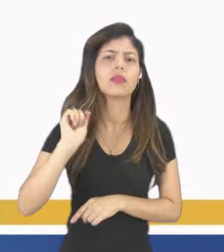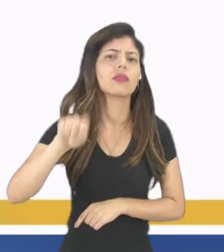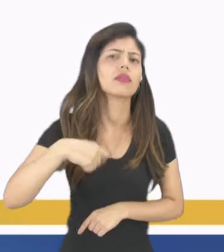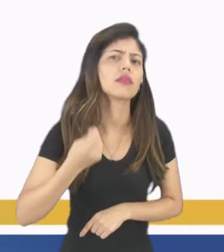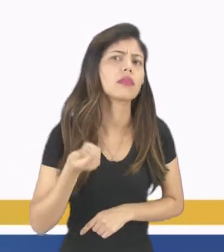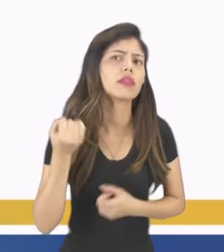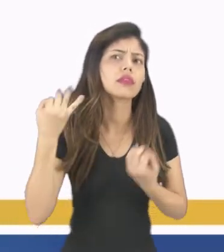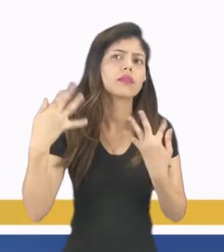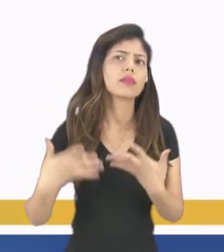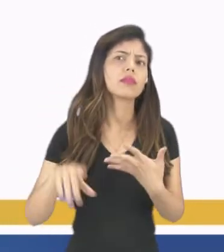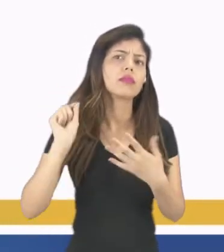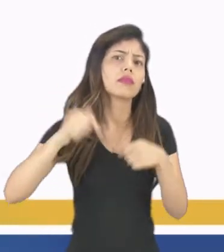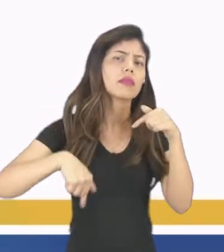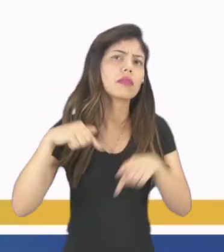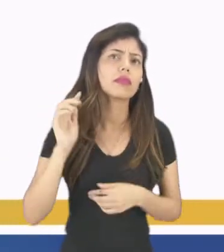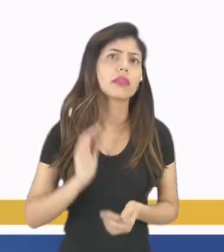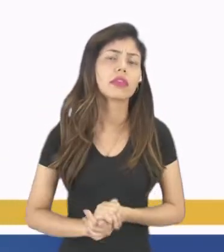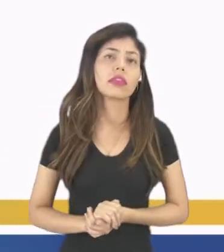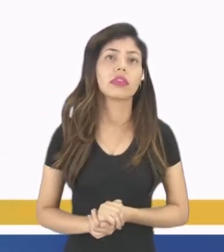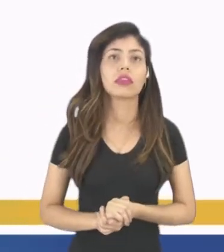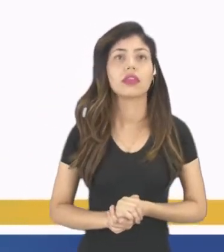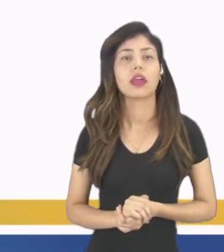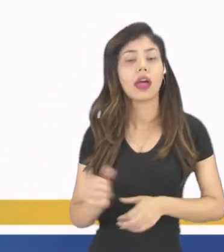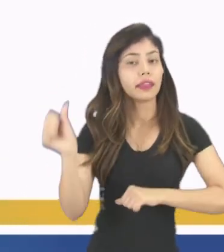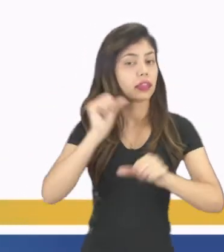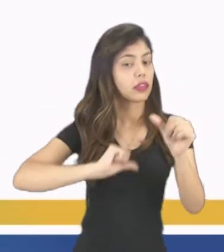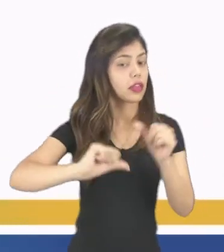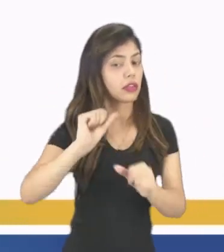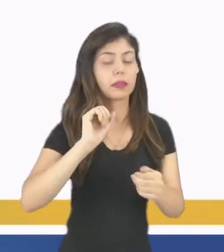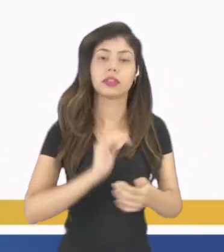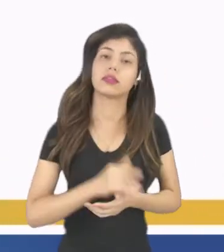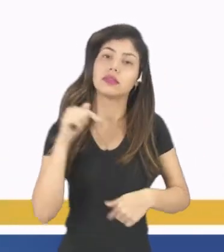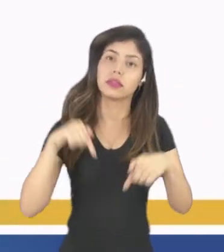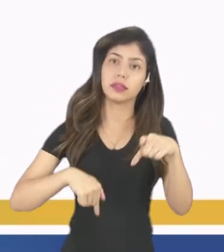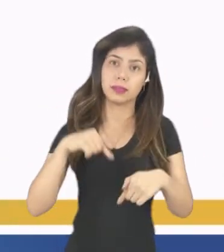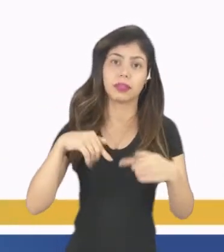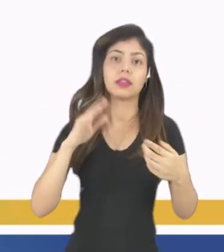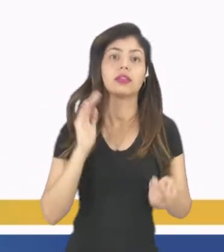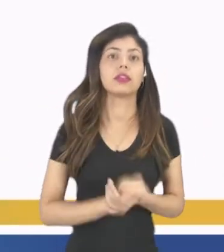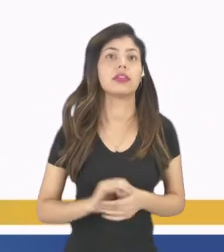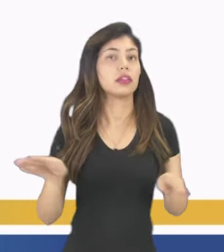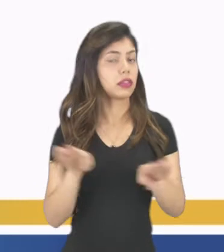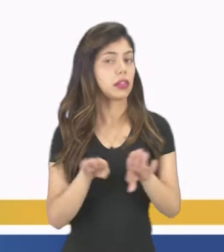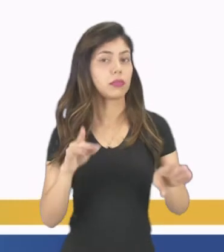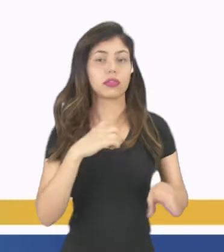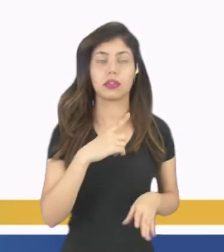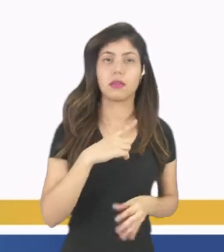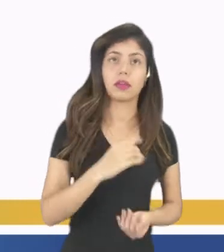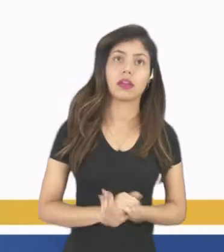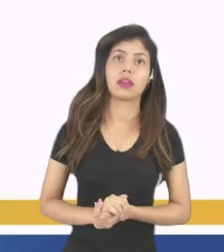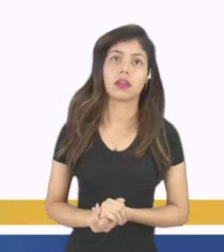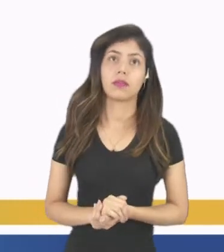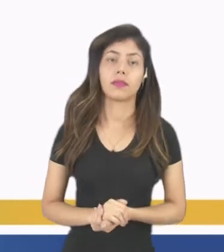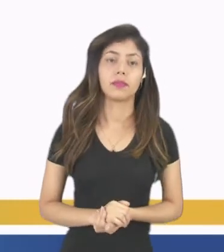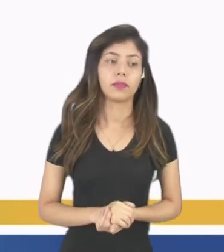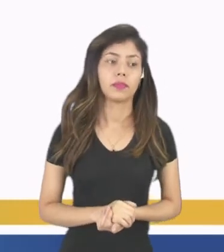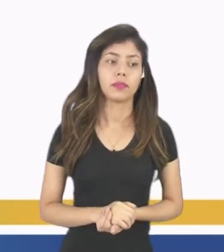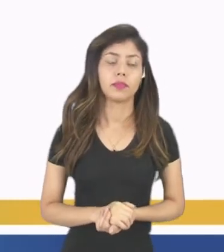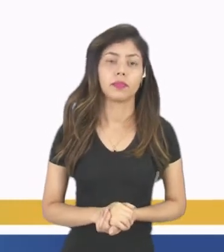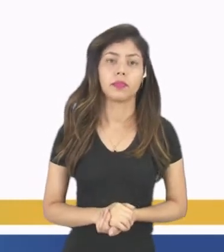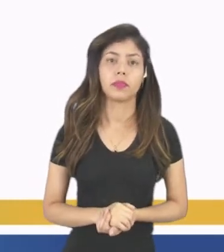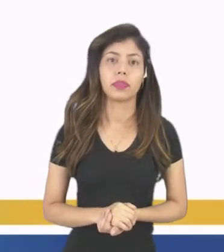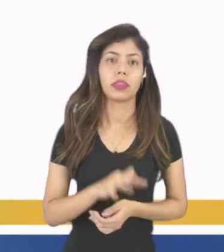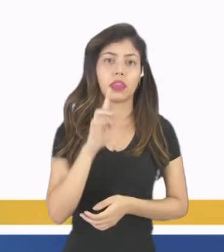de uma equação química? Símbolo da transformação química. E nós temos como formação